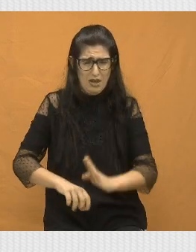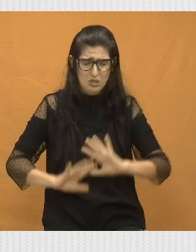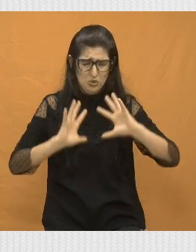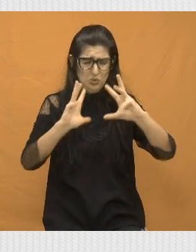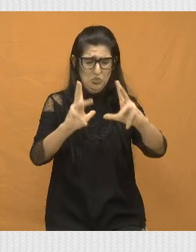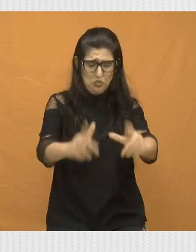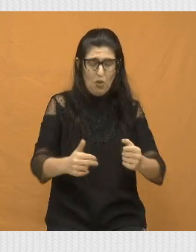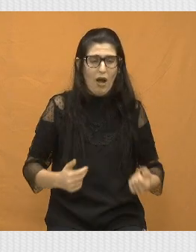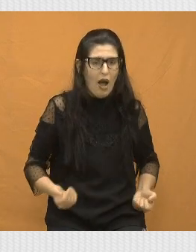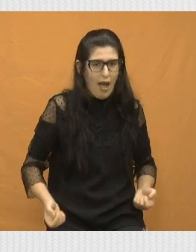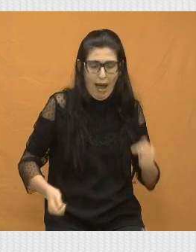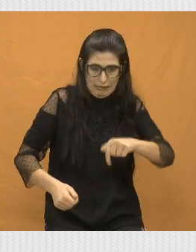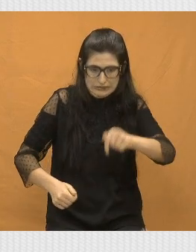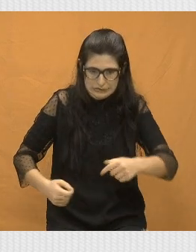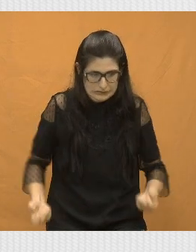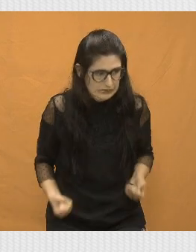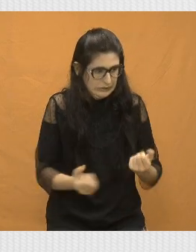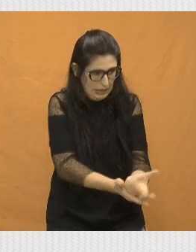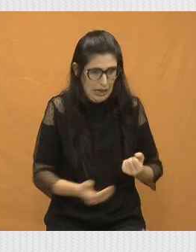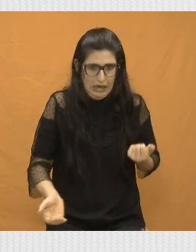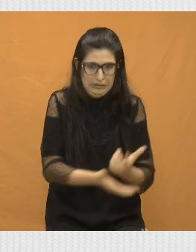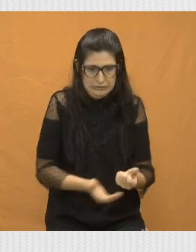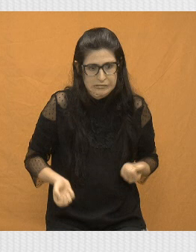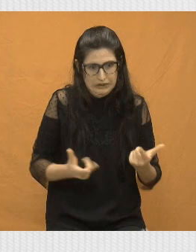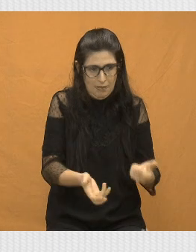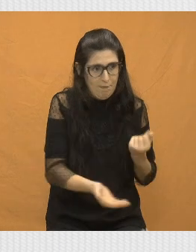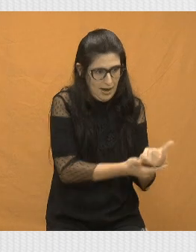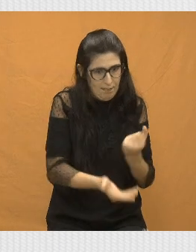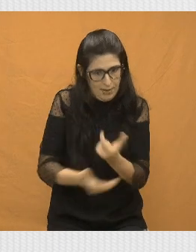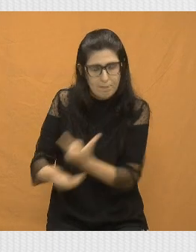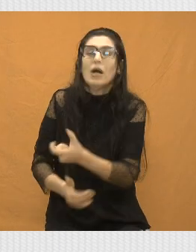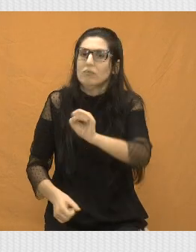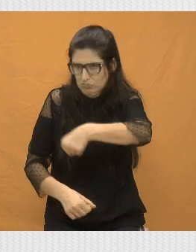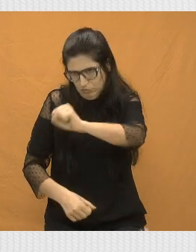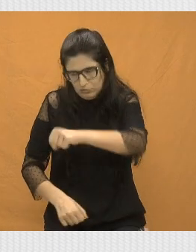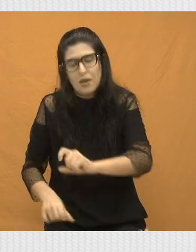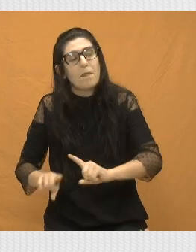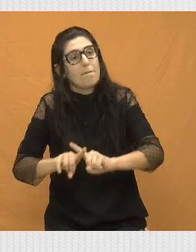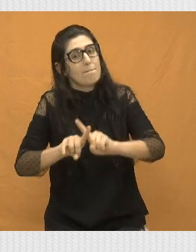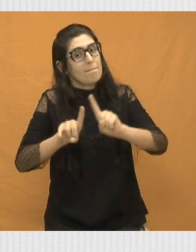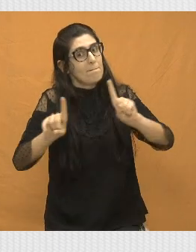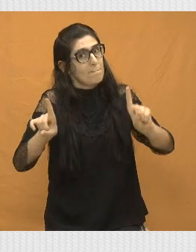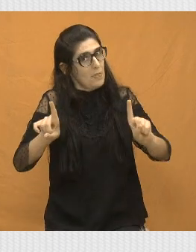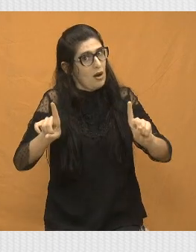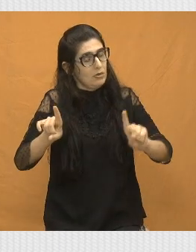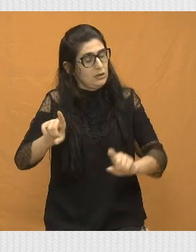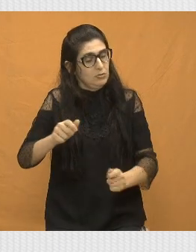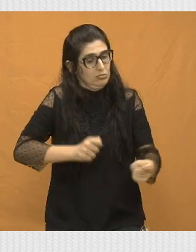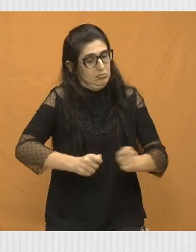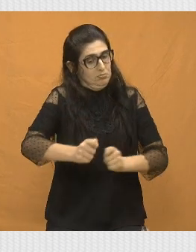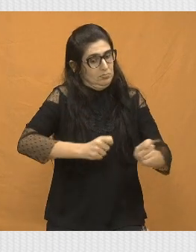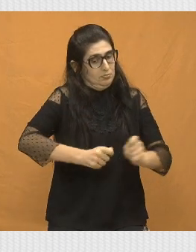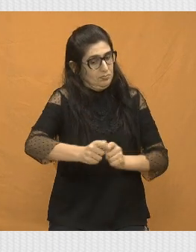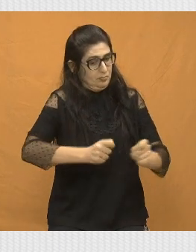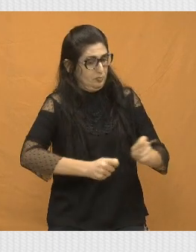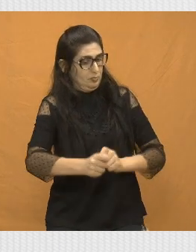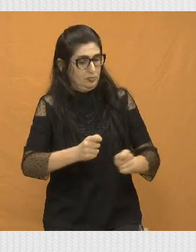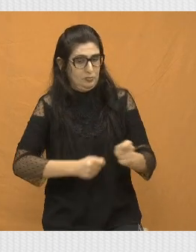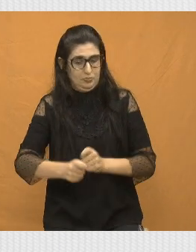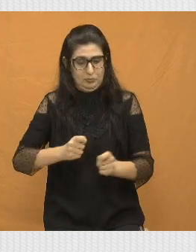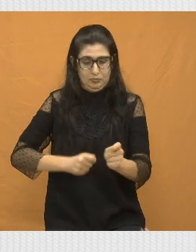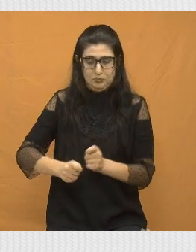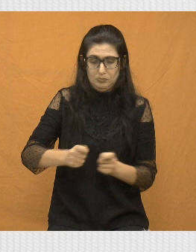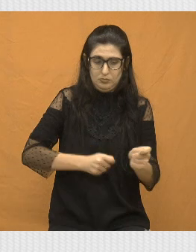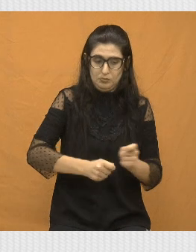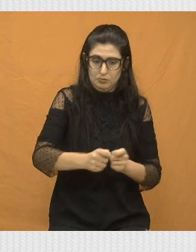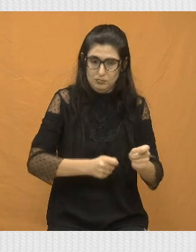de uma forma, deixando de fazer, mas também não estão muito altos. Eles estão dentro de um patamar aceitável para